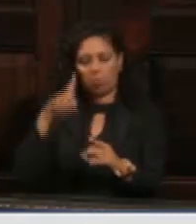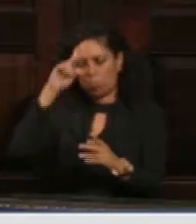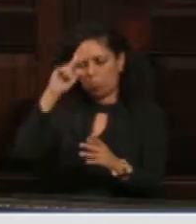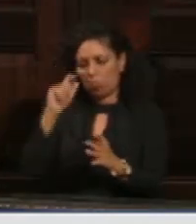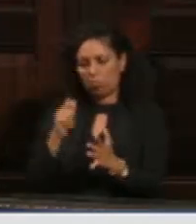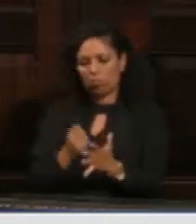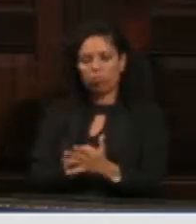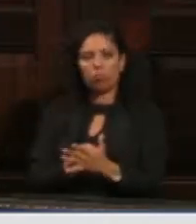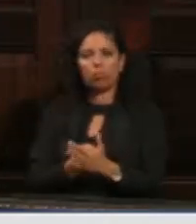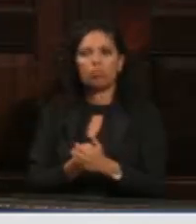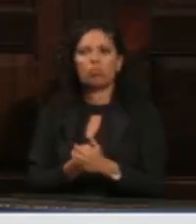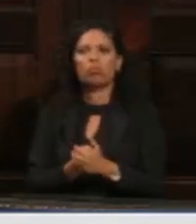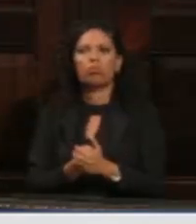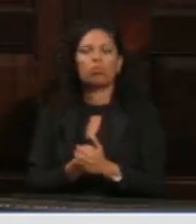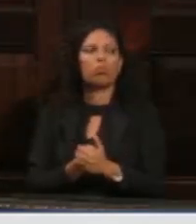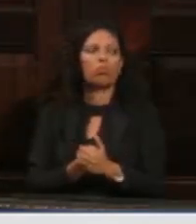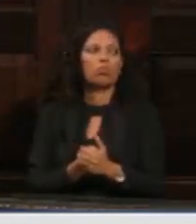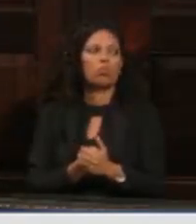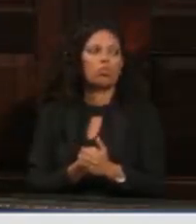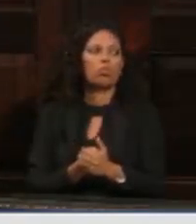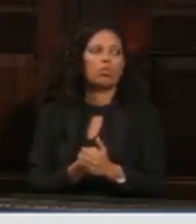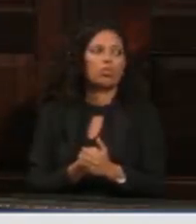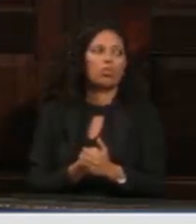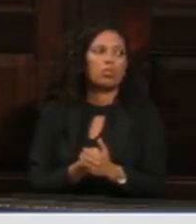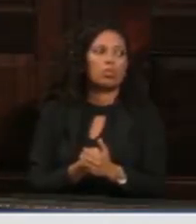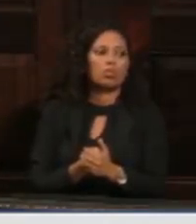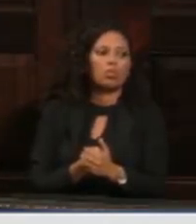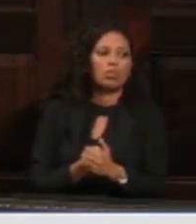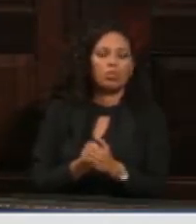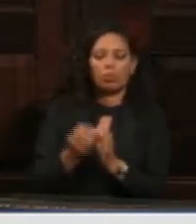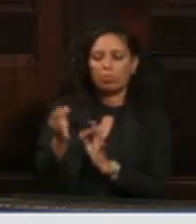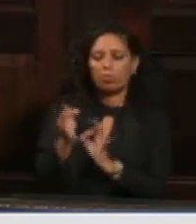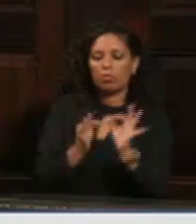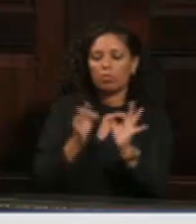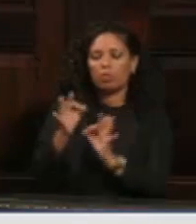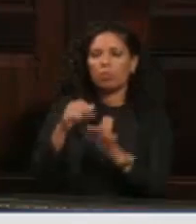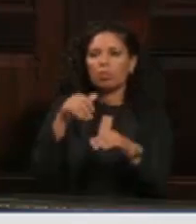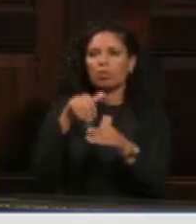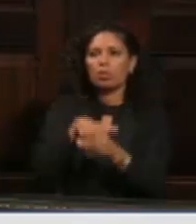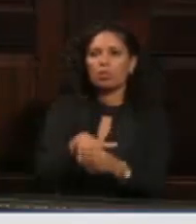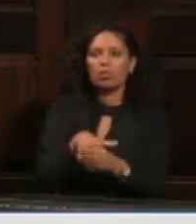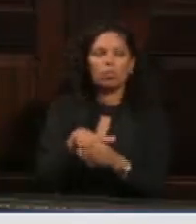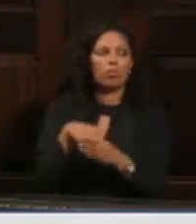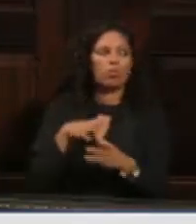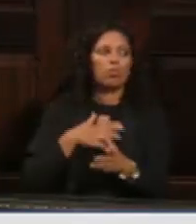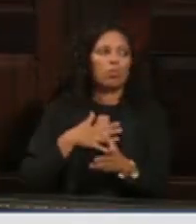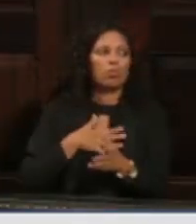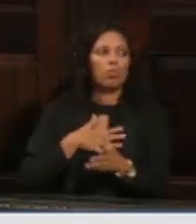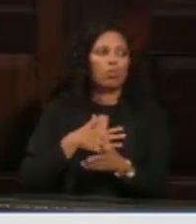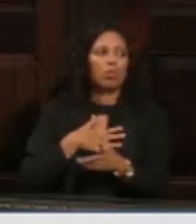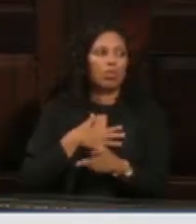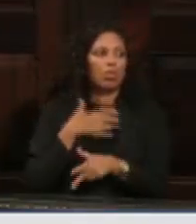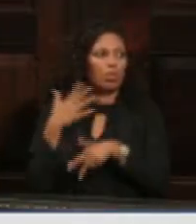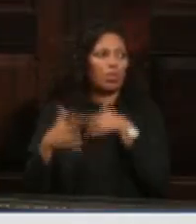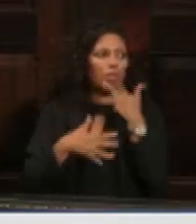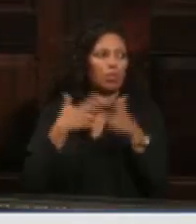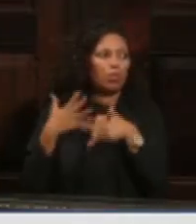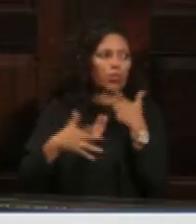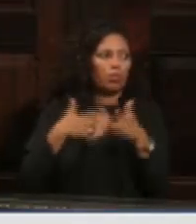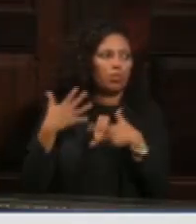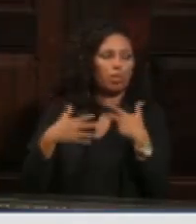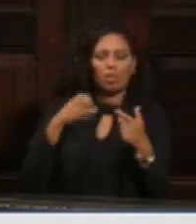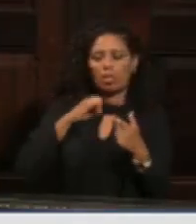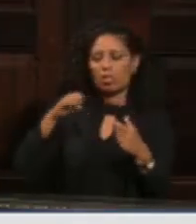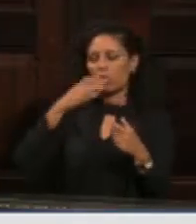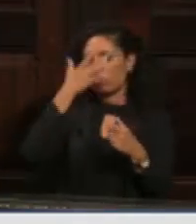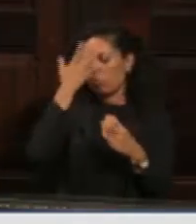decidiu, julgou adequado boicotar aquele processo eleitoral. Portanto, eu não vou fazer aqui juízo sobre se o povo venezuelano votou